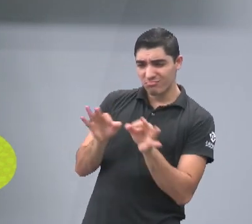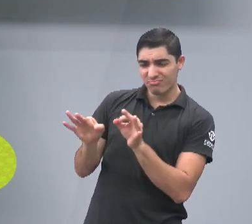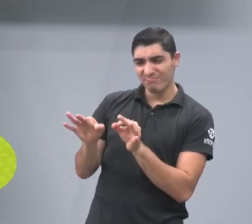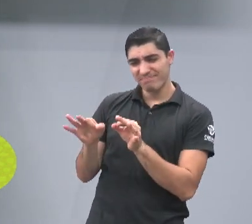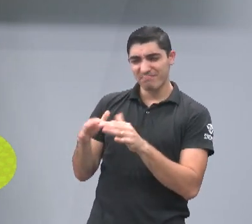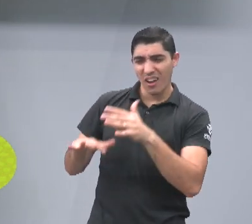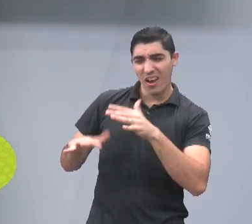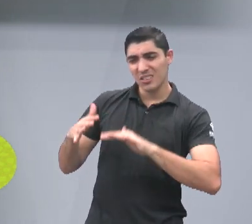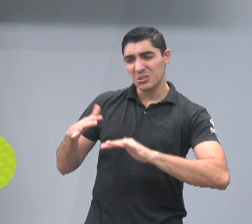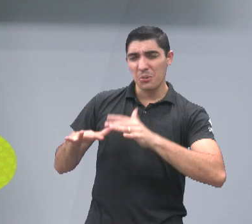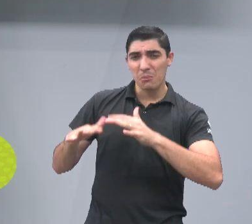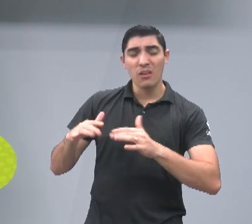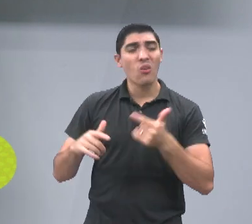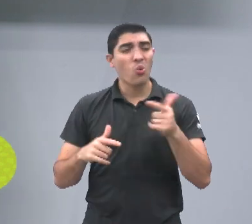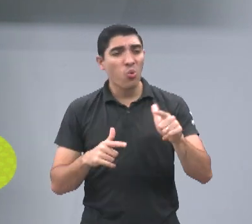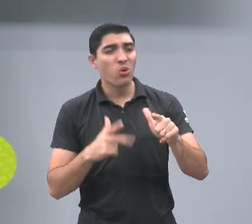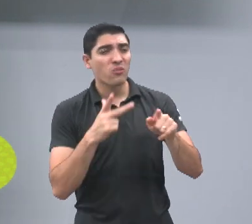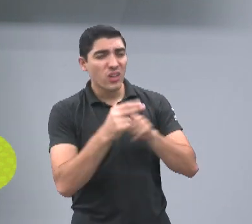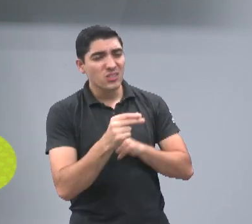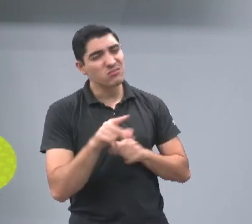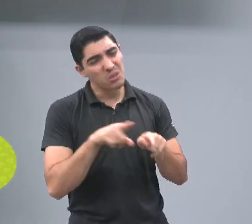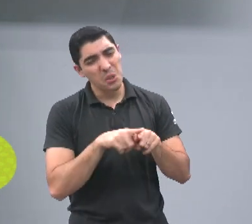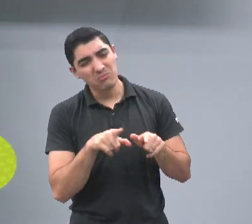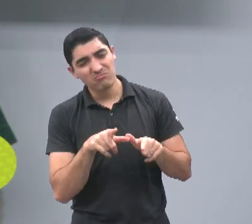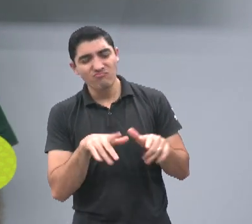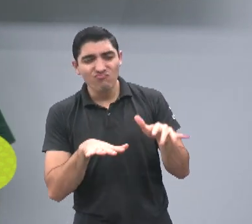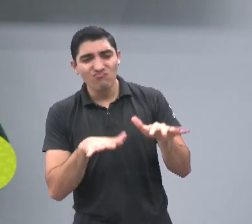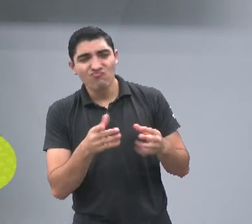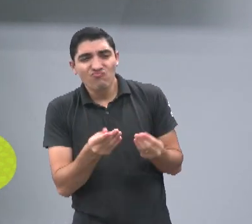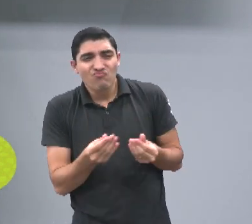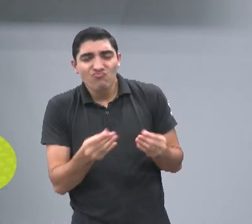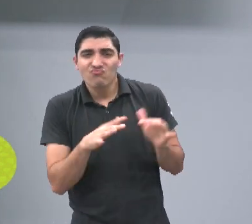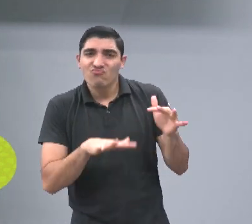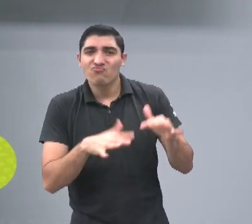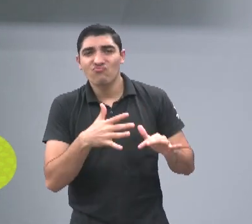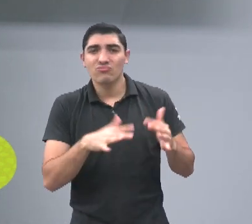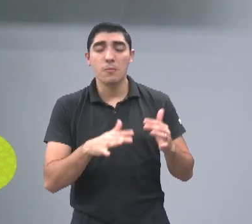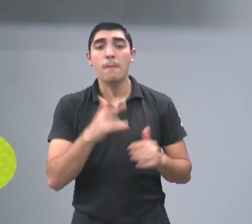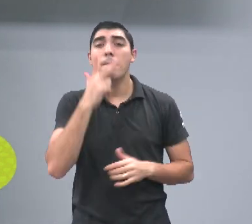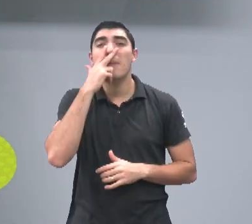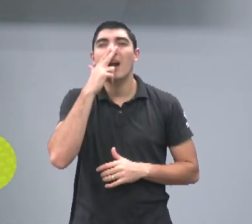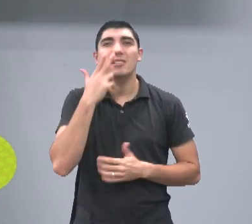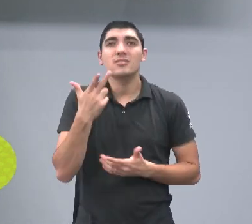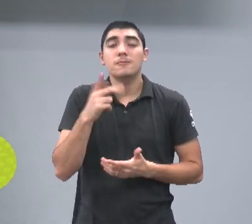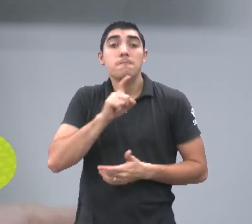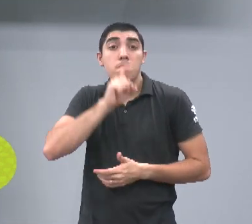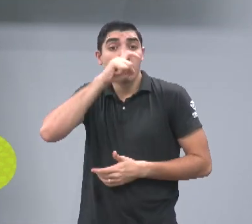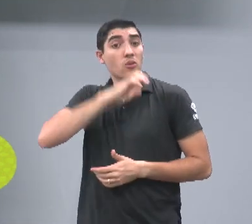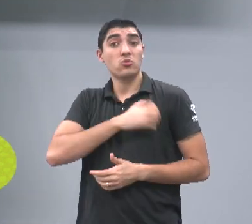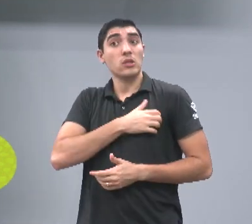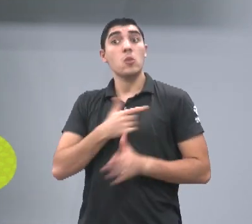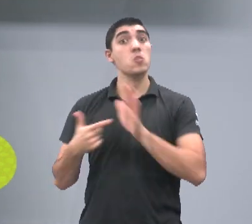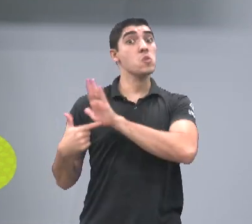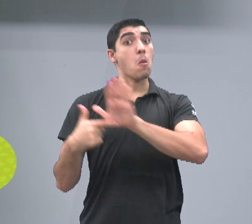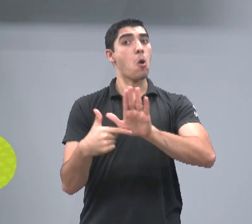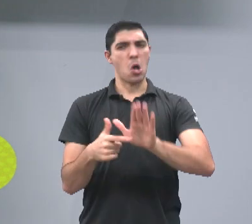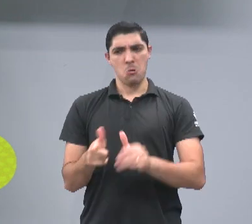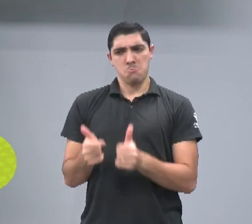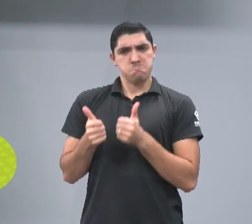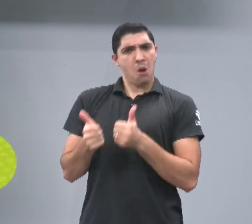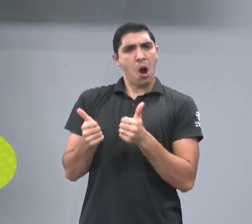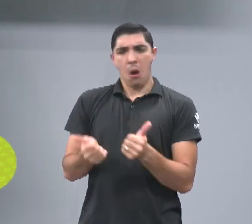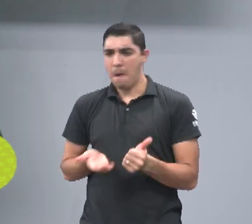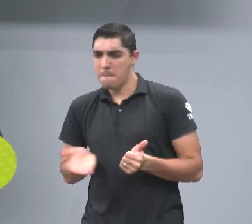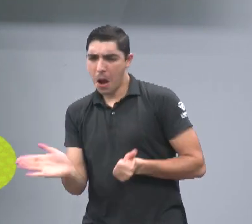também foram assim, então o São José ainda não se provou, né? No campeonato, para a torcida e para a parte da